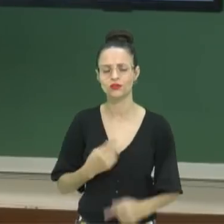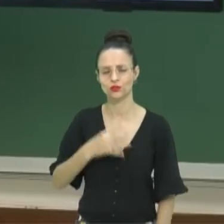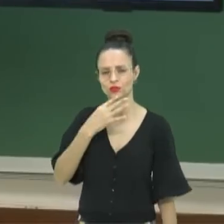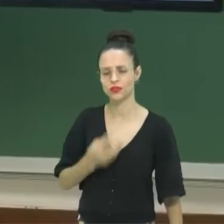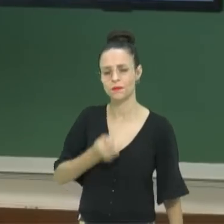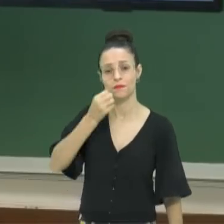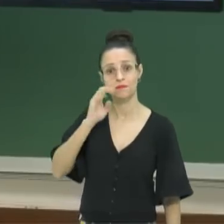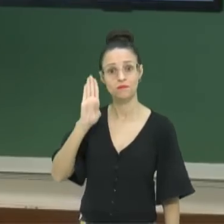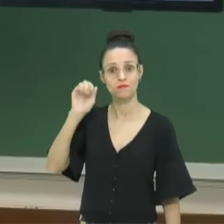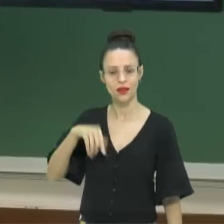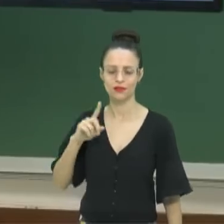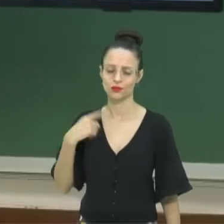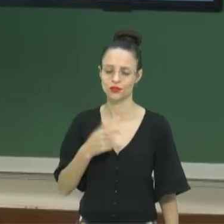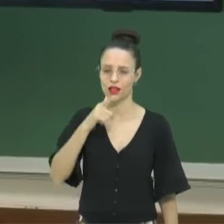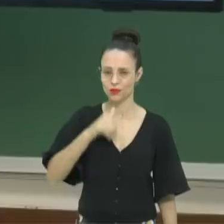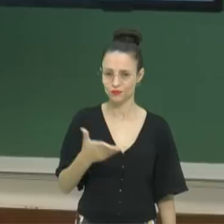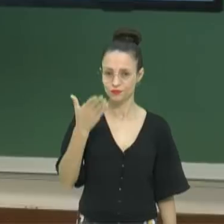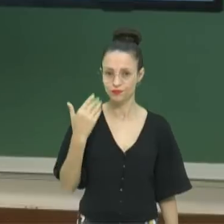Vamos lá?